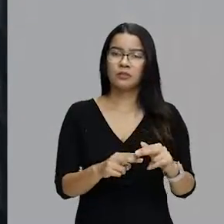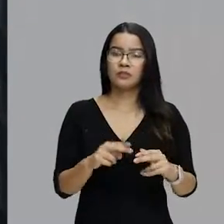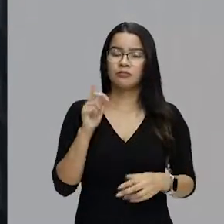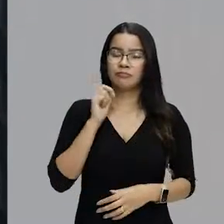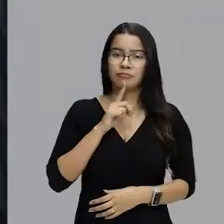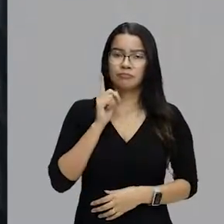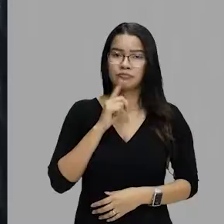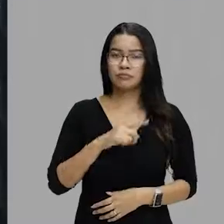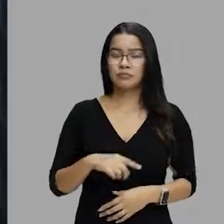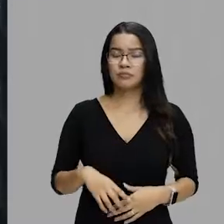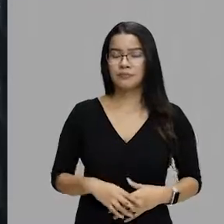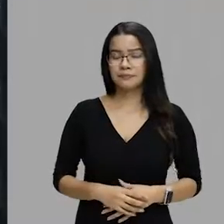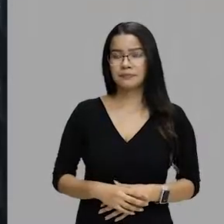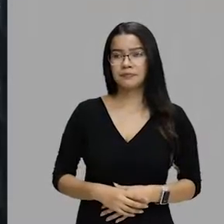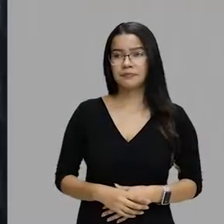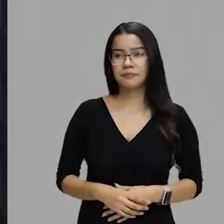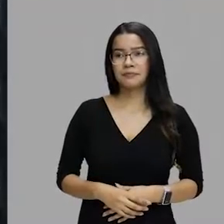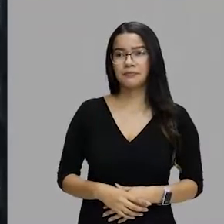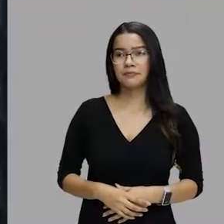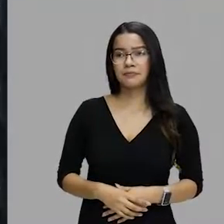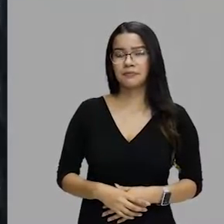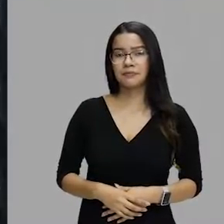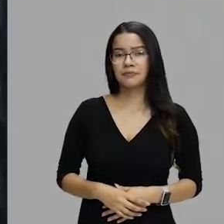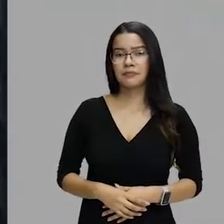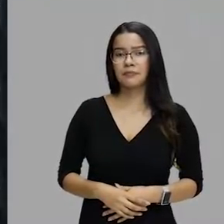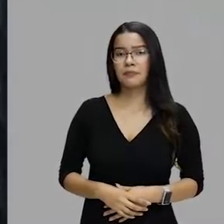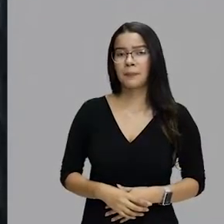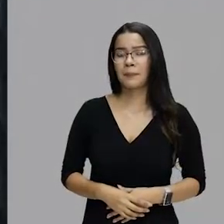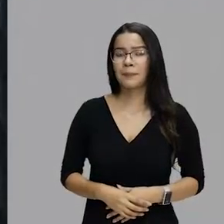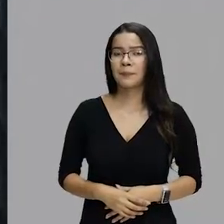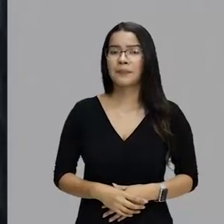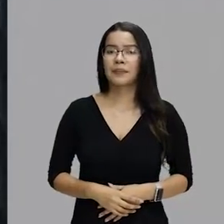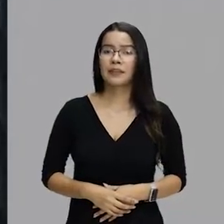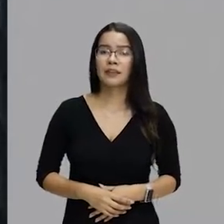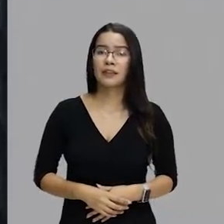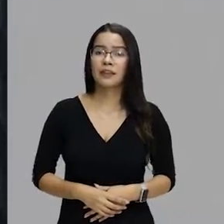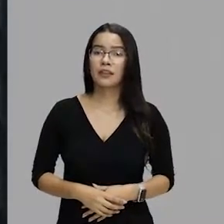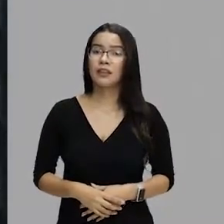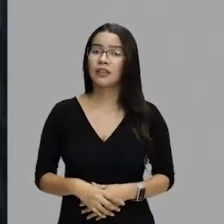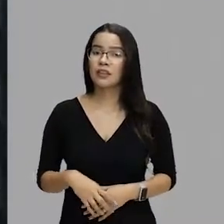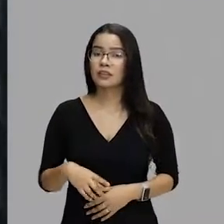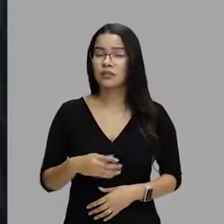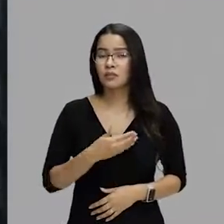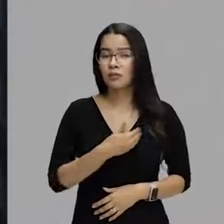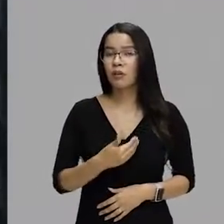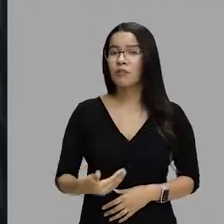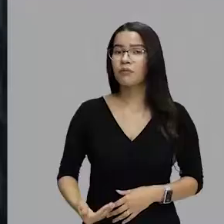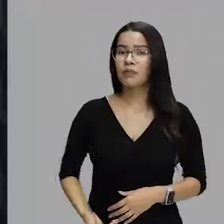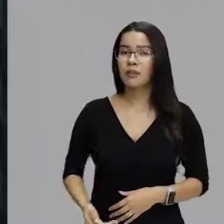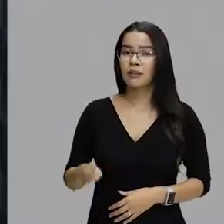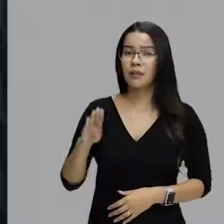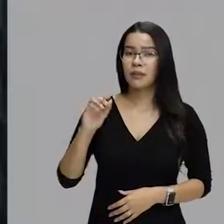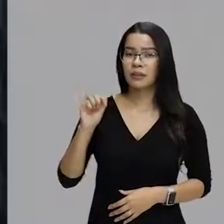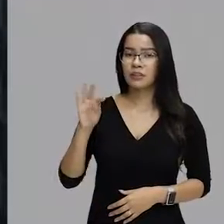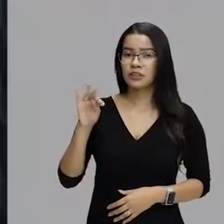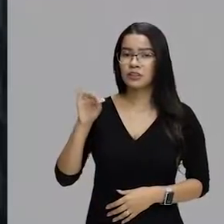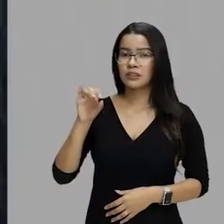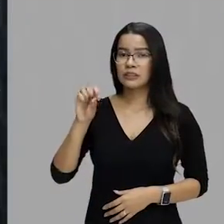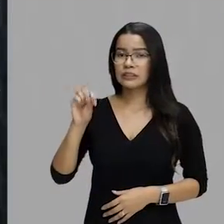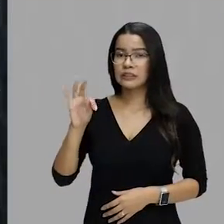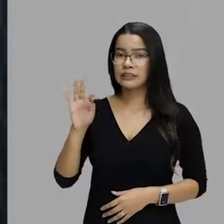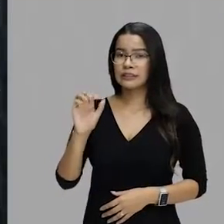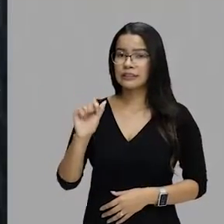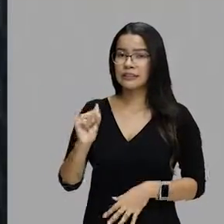Platt. Um golpe político apoiado pelos Estados Unidos. E o governo do Batista representou o quê? Uma